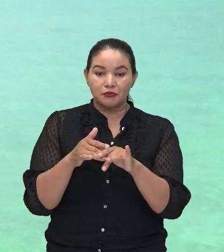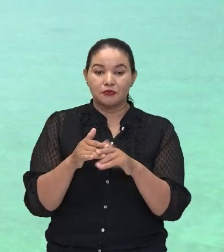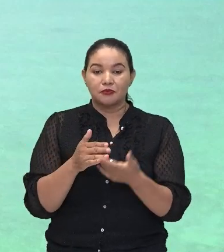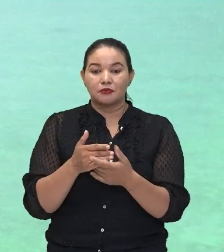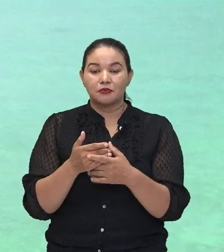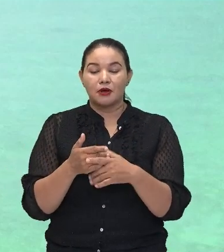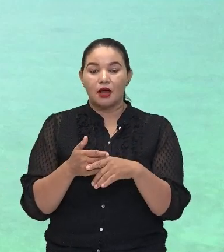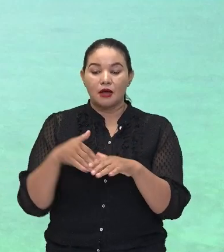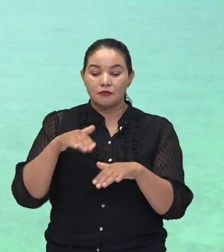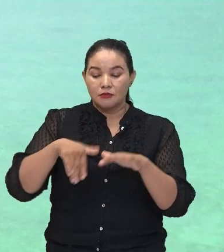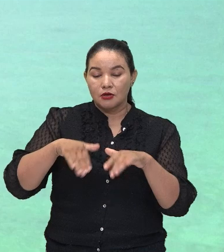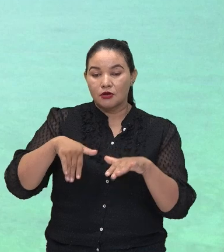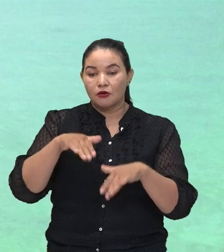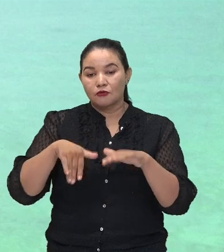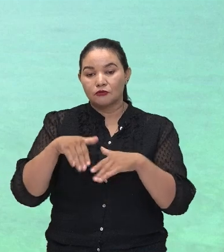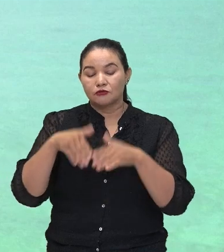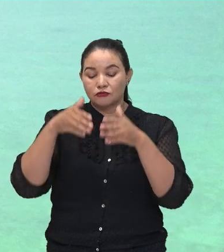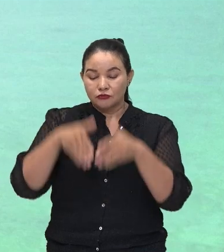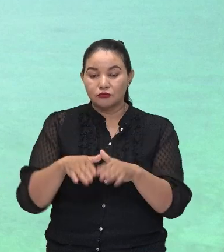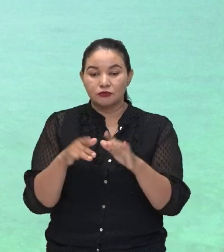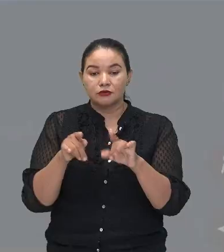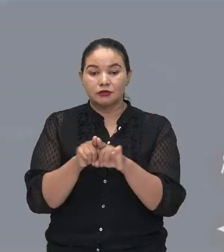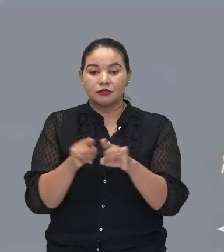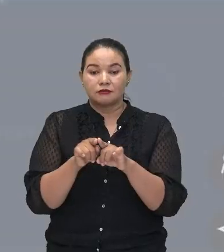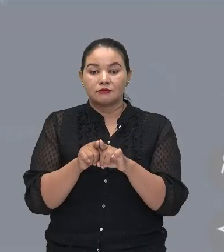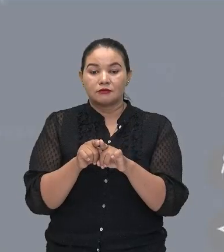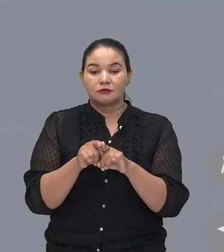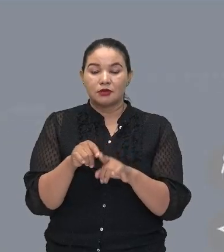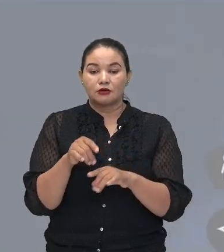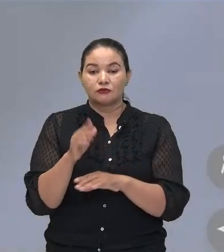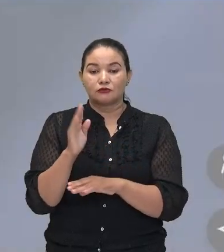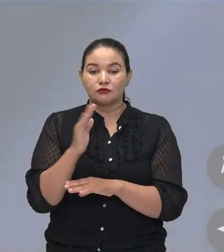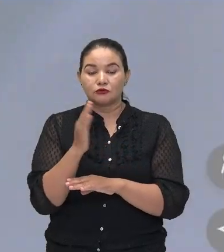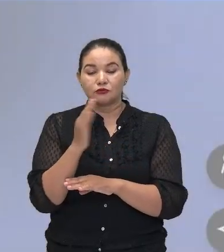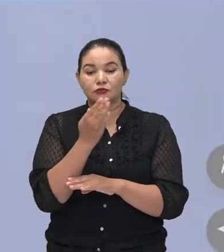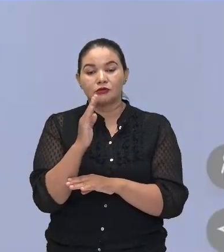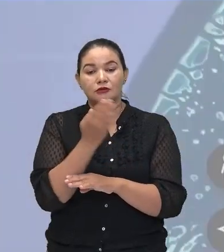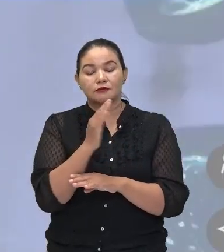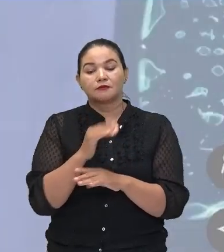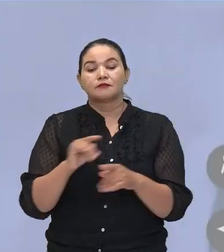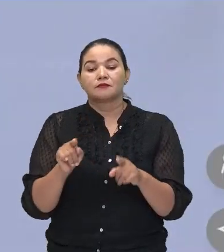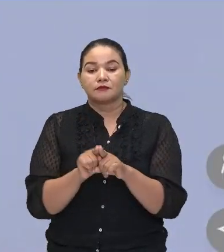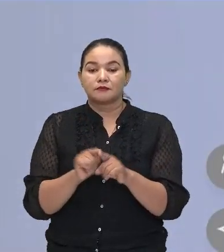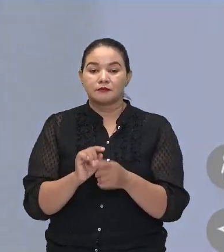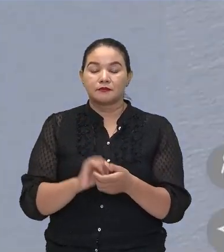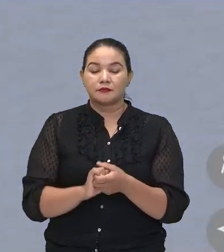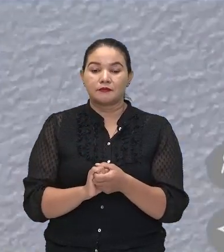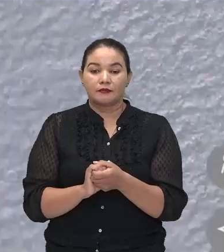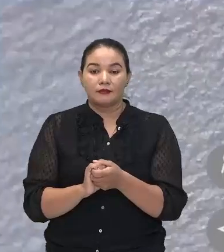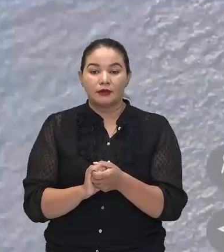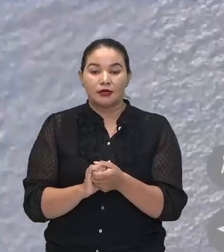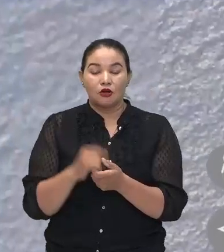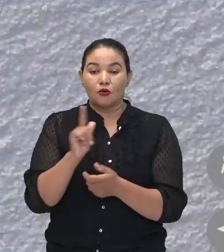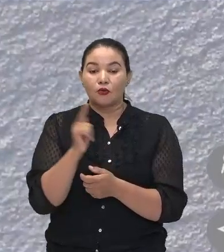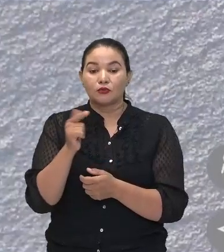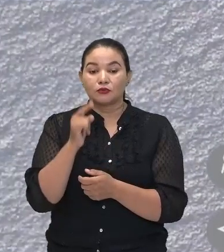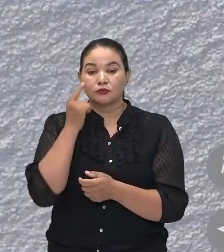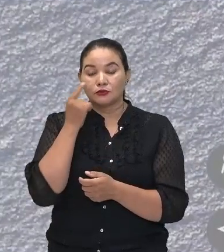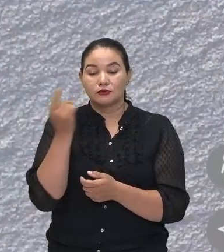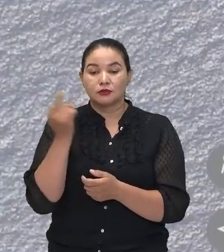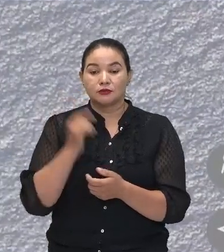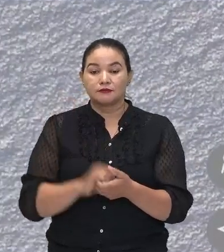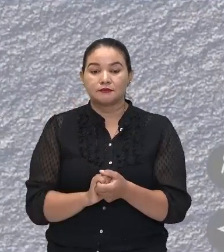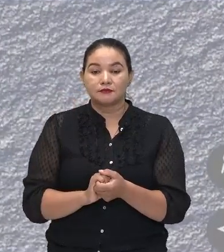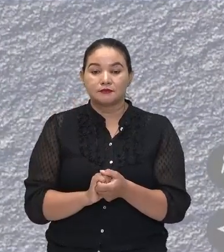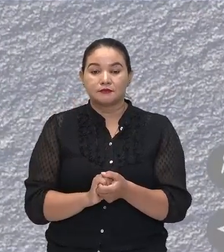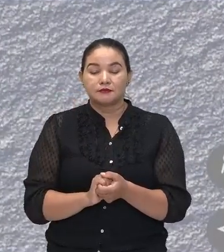com direito até mergulho com os tubarões-baleias. E por último, a gente vai verificar um complexo de